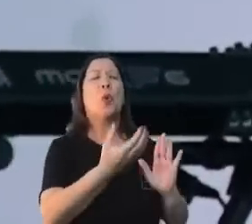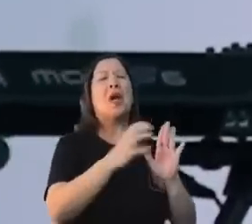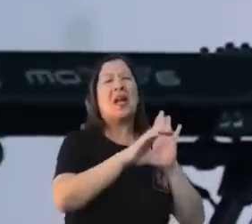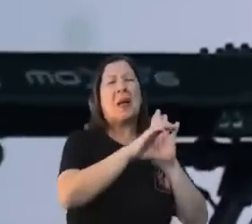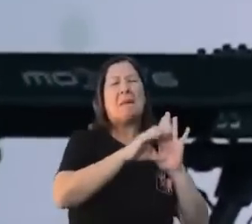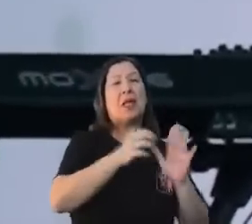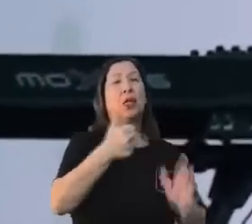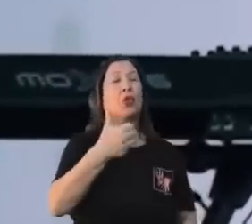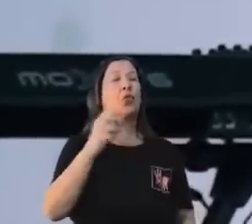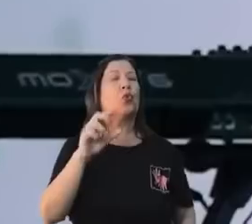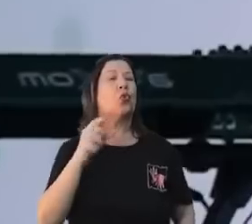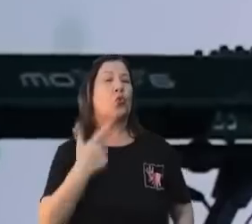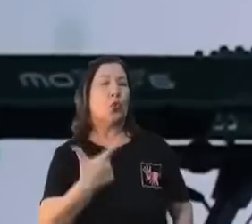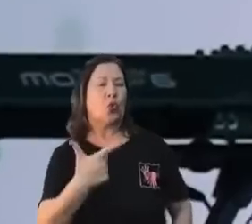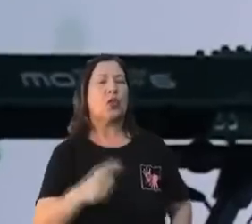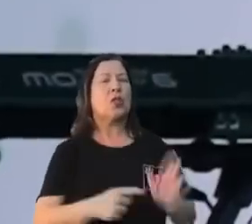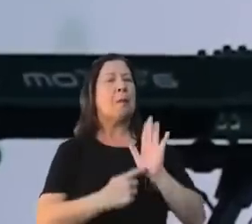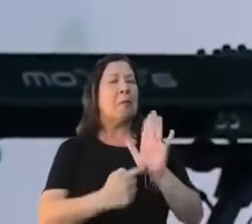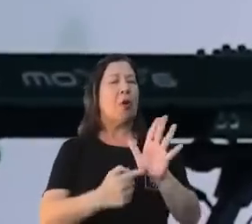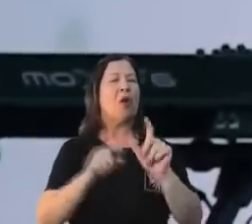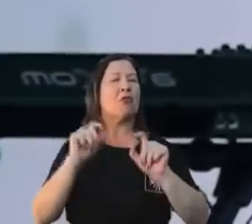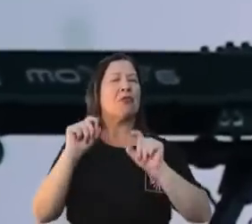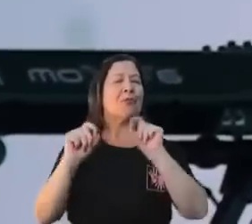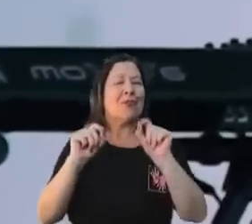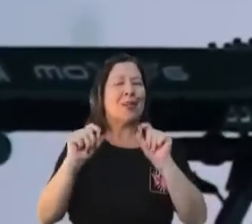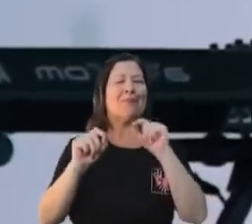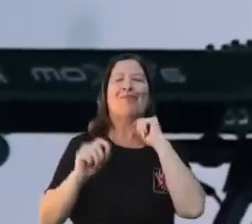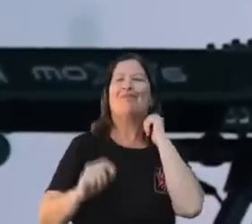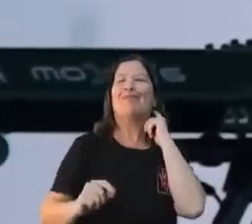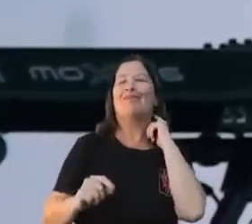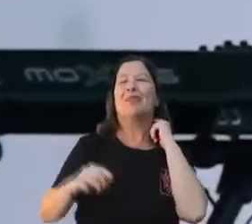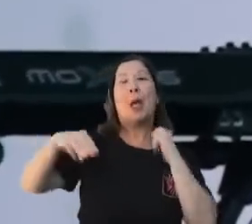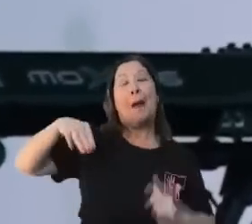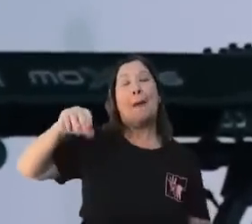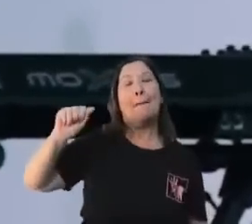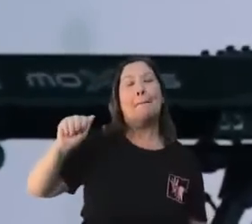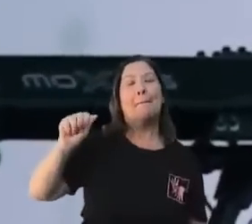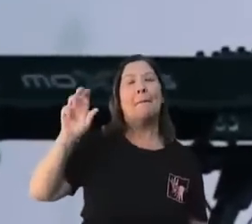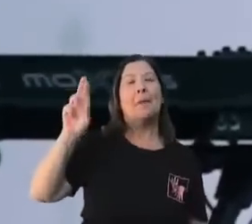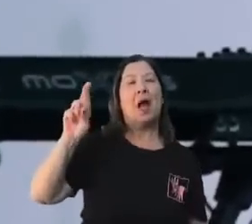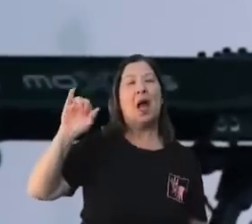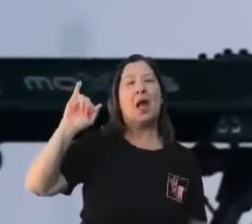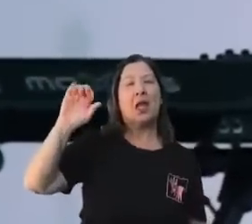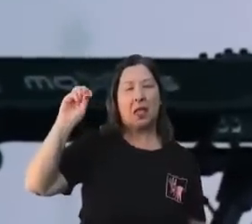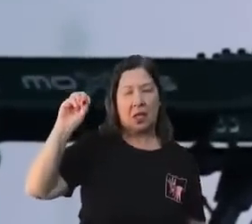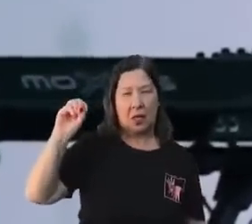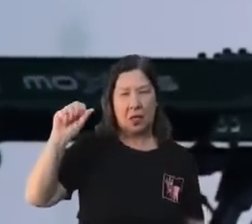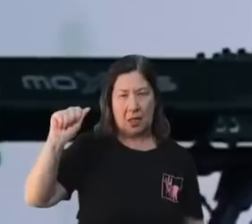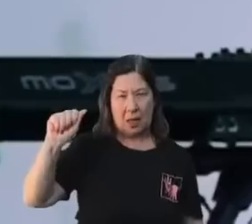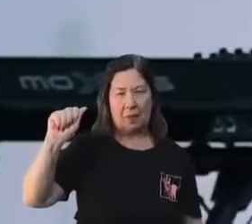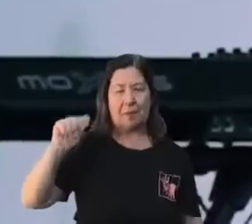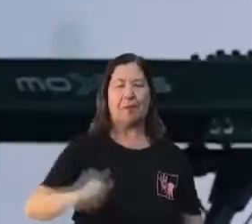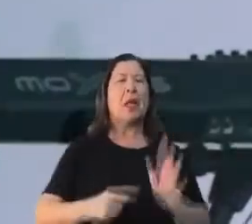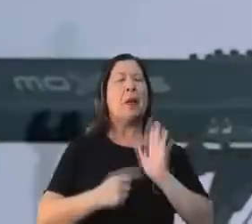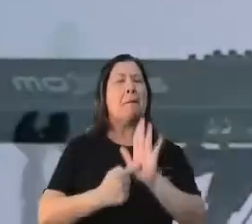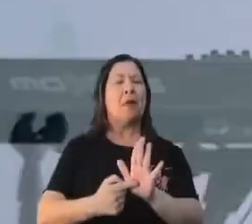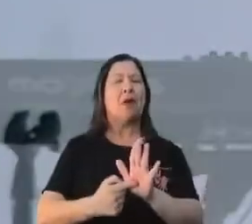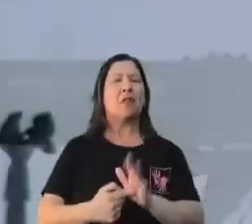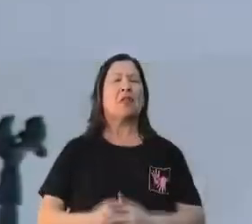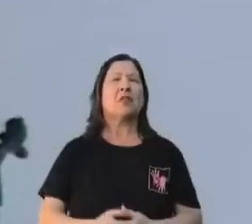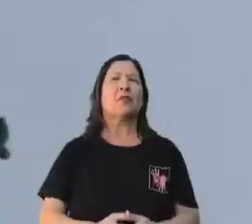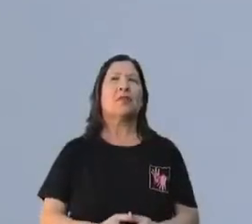Maria, irmã de Marta e Lázaro. E a biografia de Maria é magnífica, porque ela só